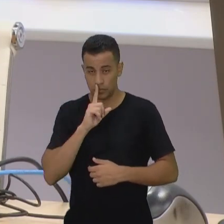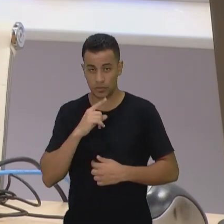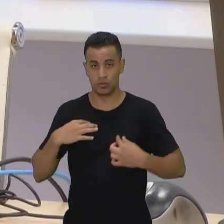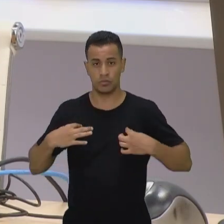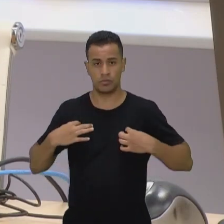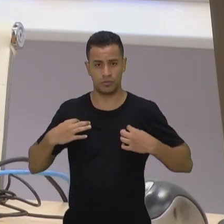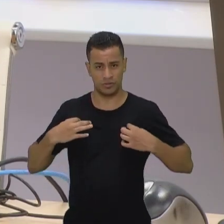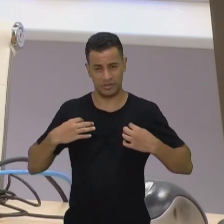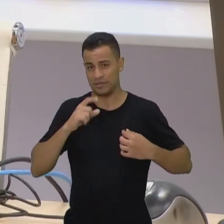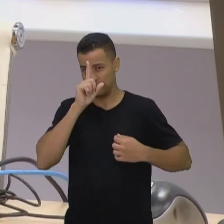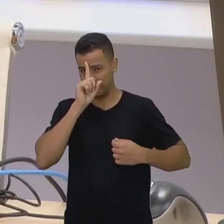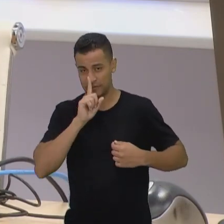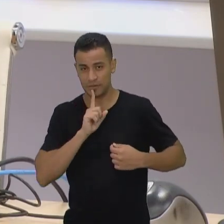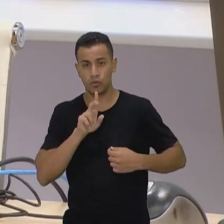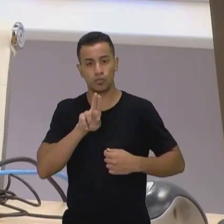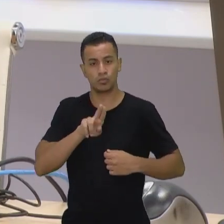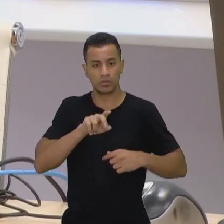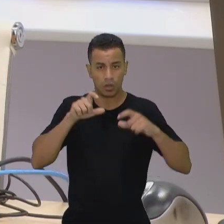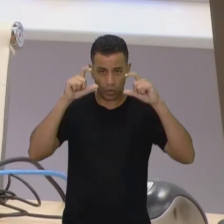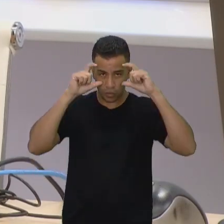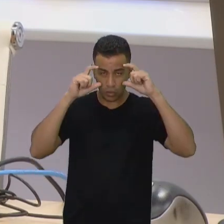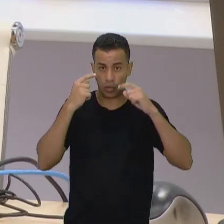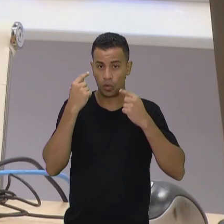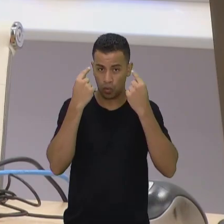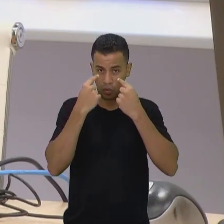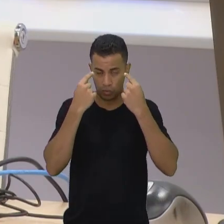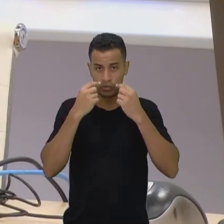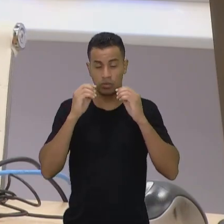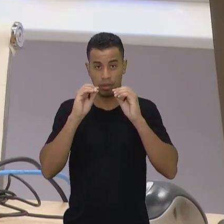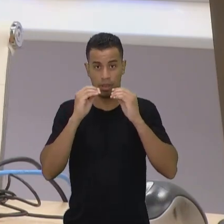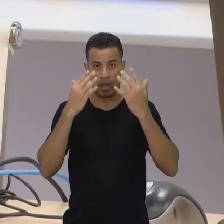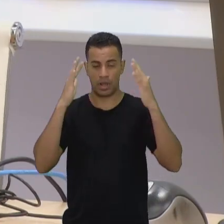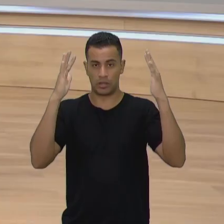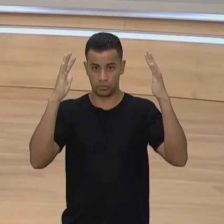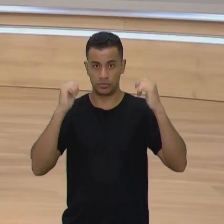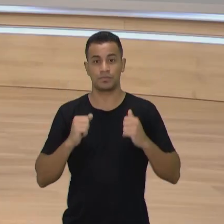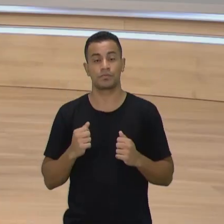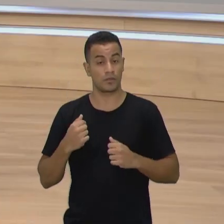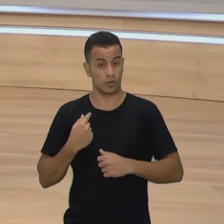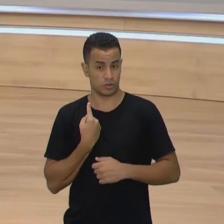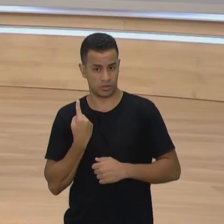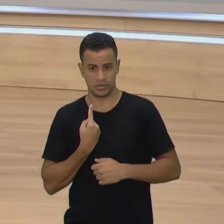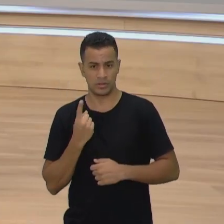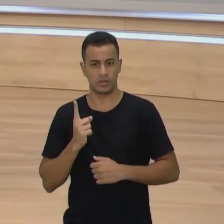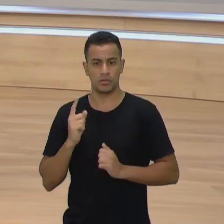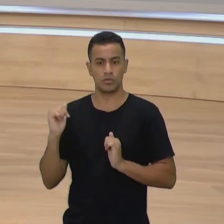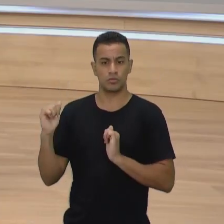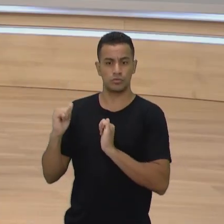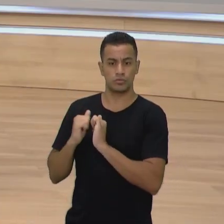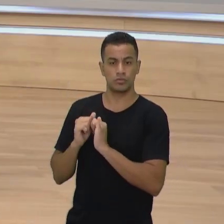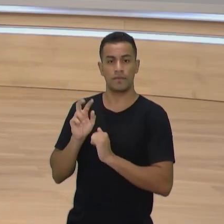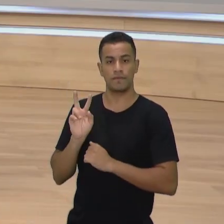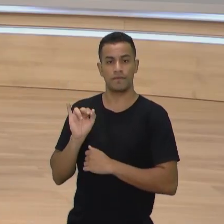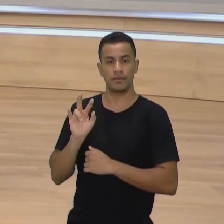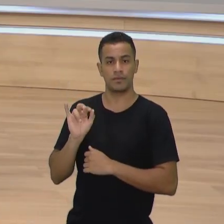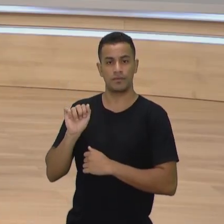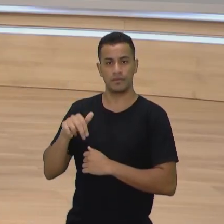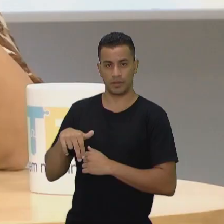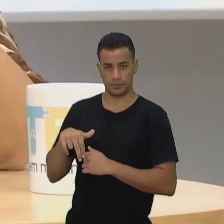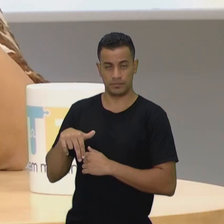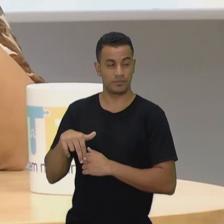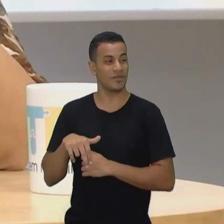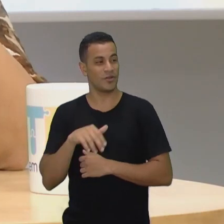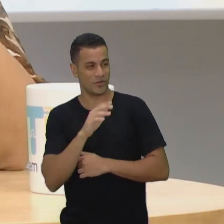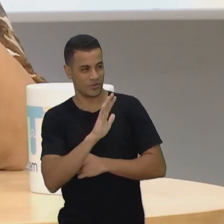os olhos claros e não estou sozinha, estou com a Vivian. Olá, Oi, Vivian. Ana, tudo bem? Olá,